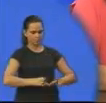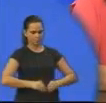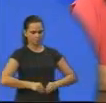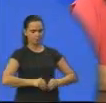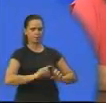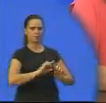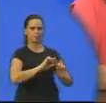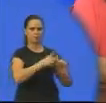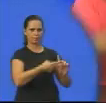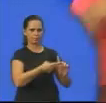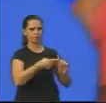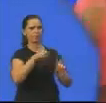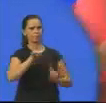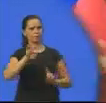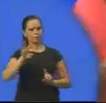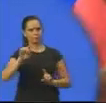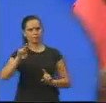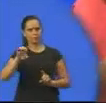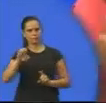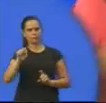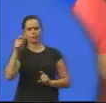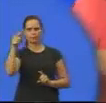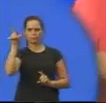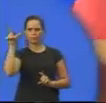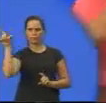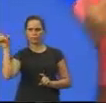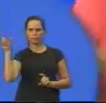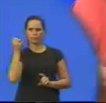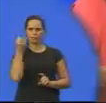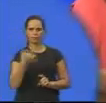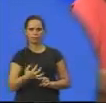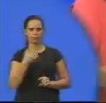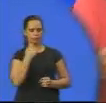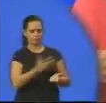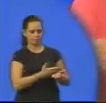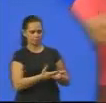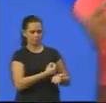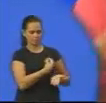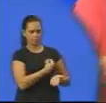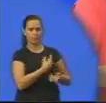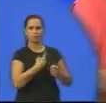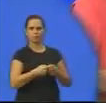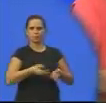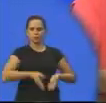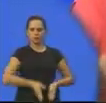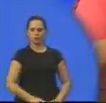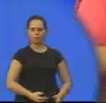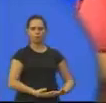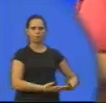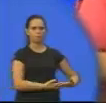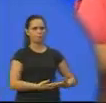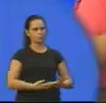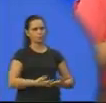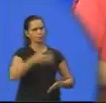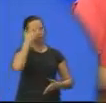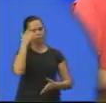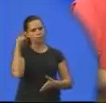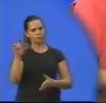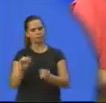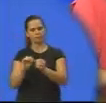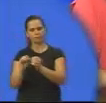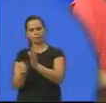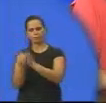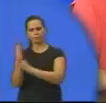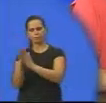alguns autores, o início do ciclo da vida se dá com o nascimento, né? Com o nascimento do bebê. Para outros autores, com